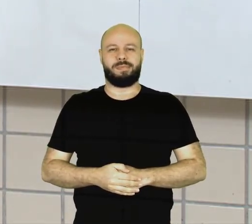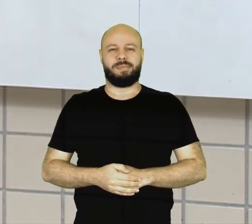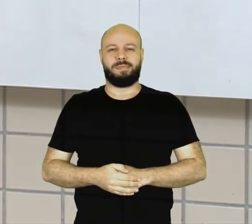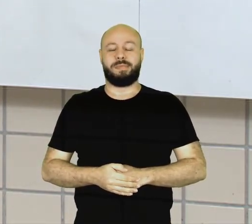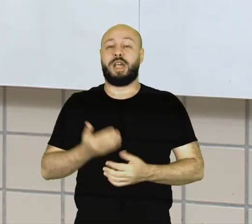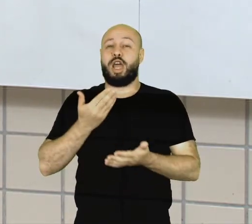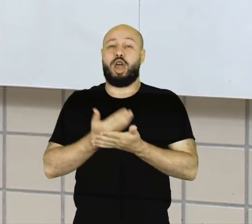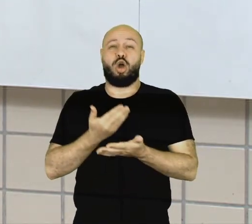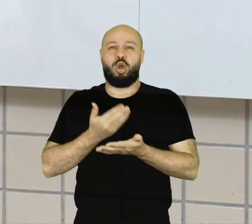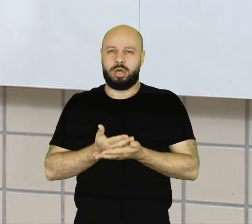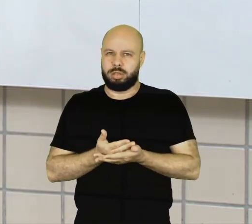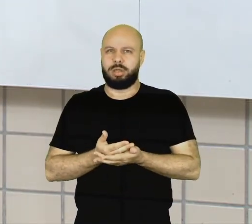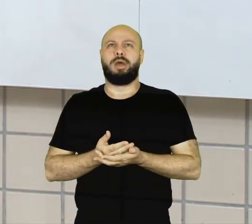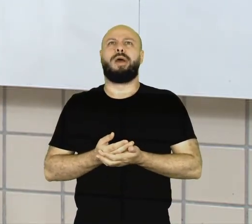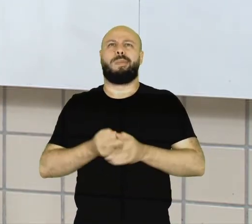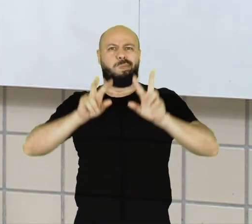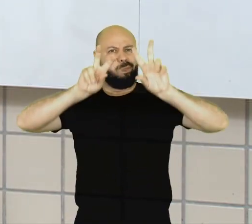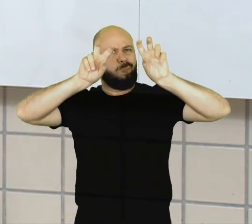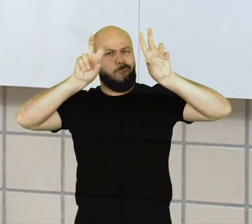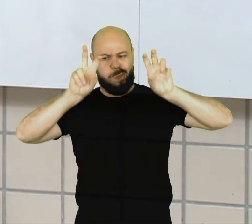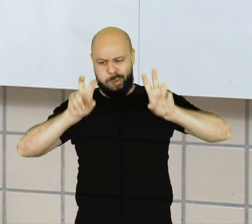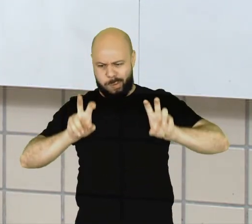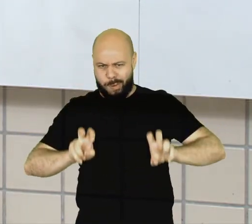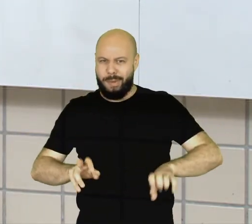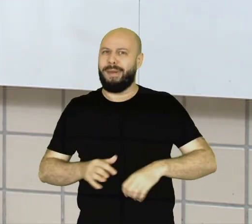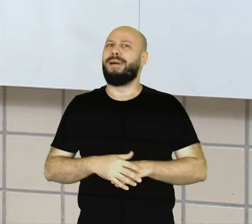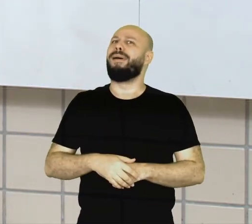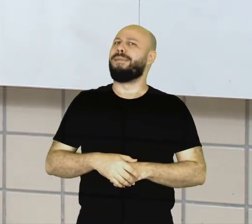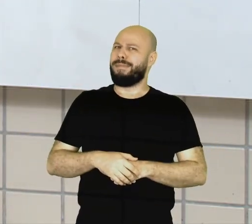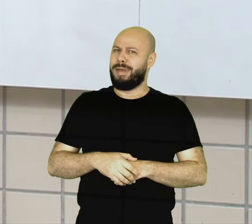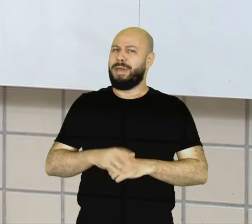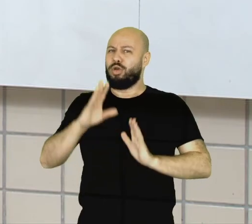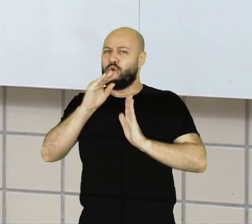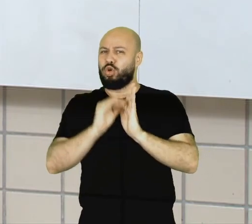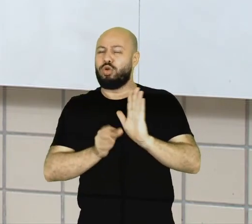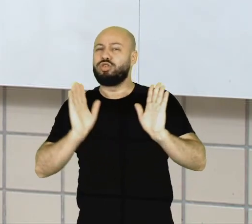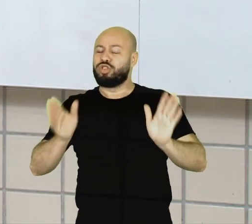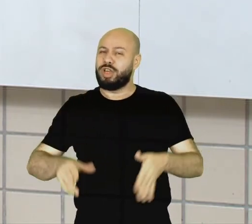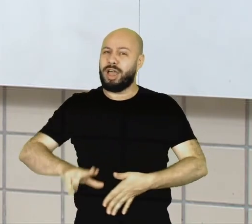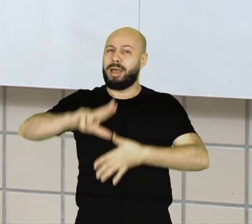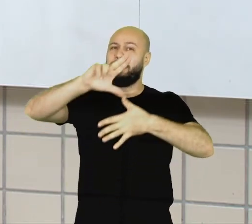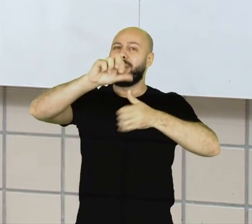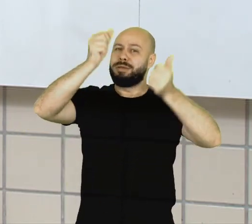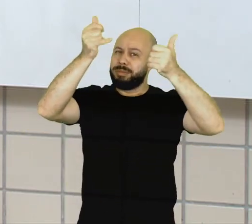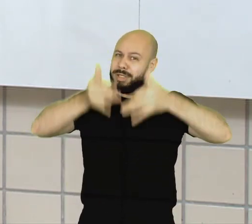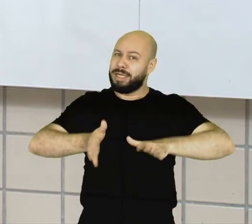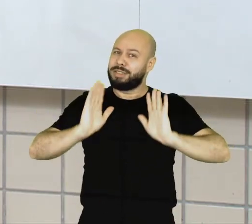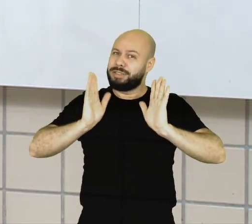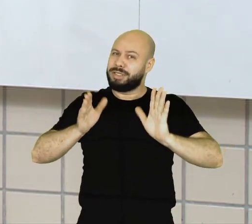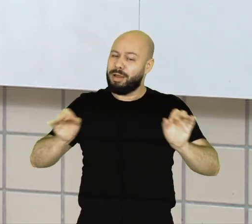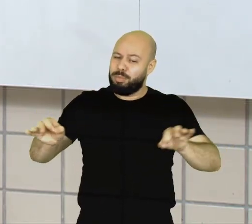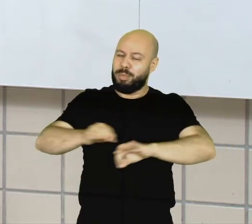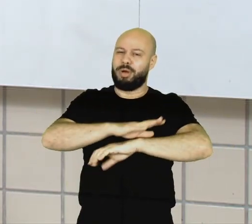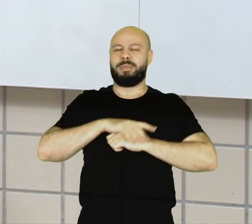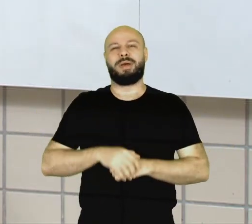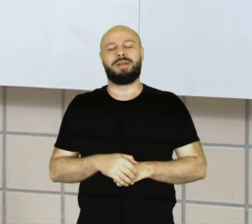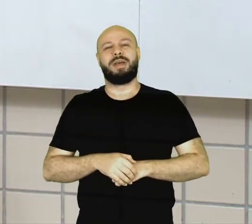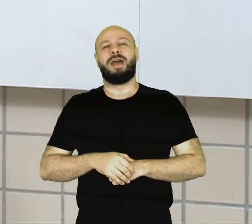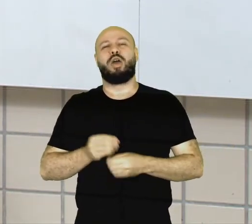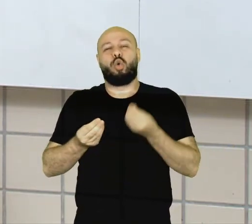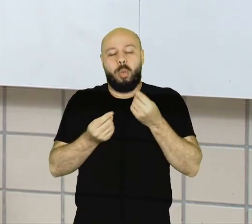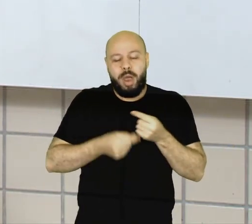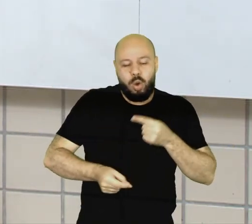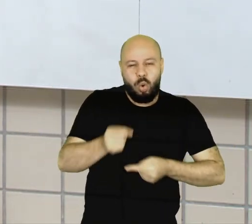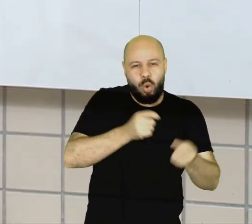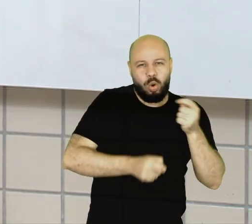aula nós vimos sobre muita coisa, nós encerramos o nosso conteúdo sobre a América Latina. Nós falamos sobre o fator econômico da